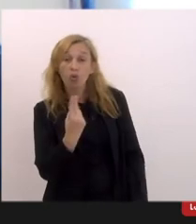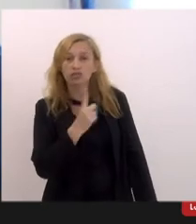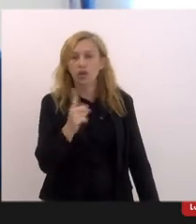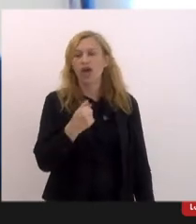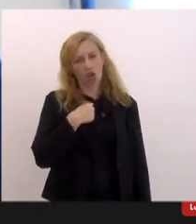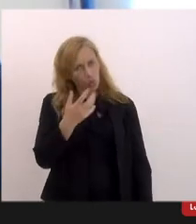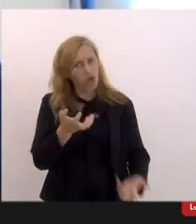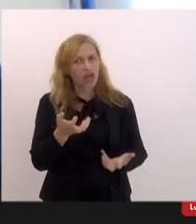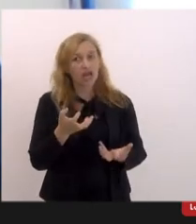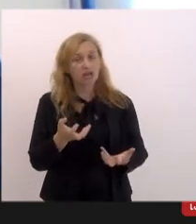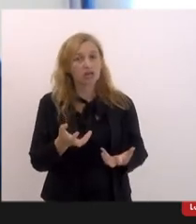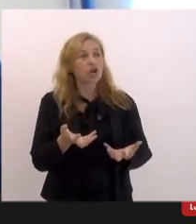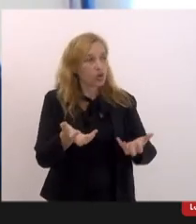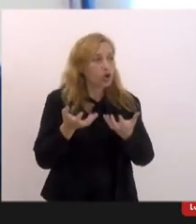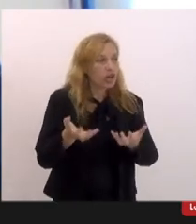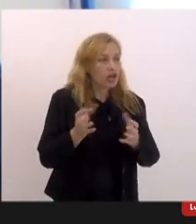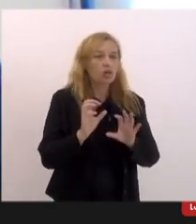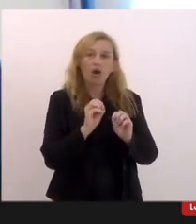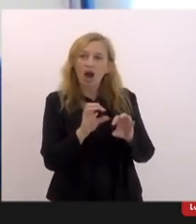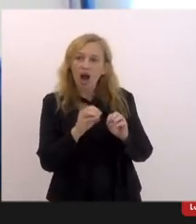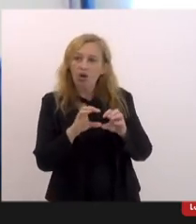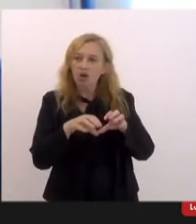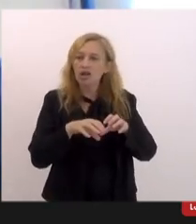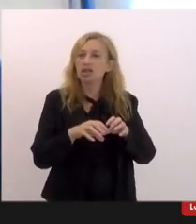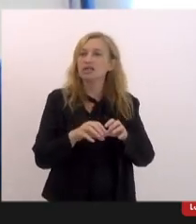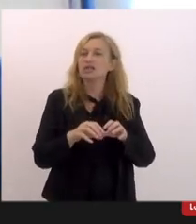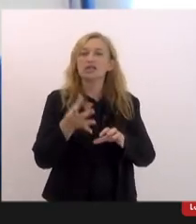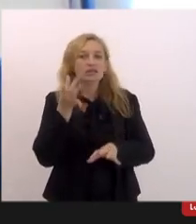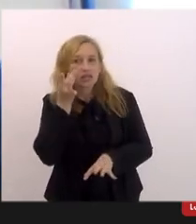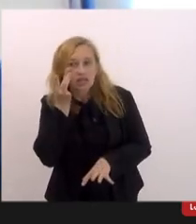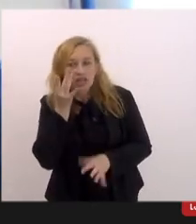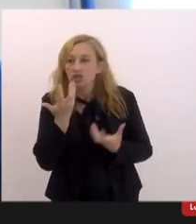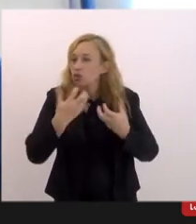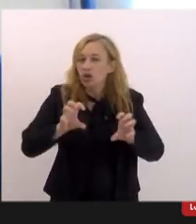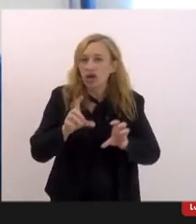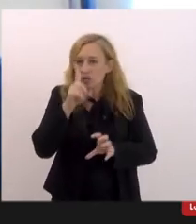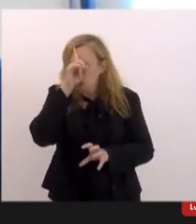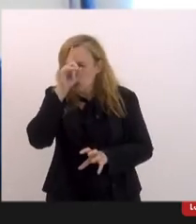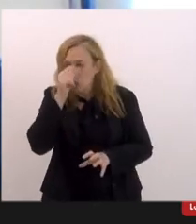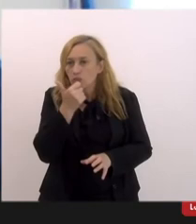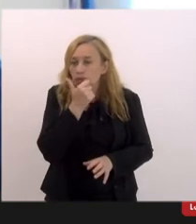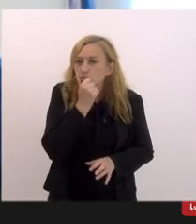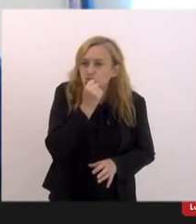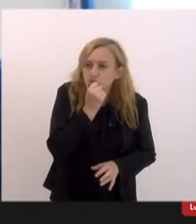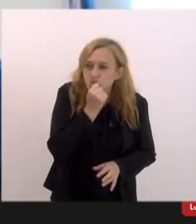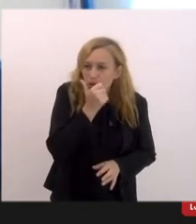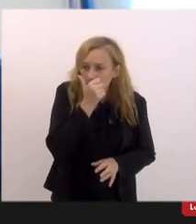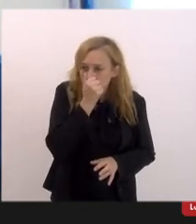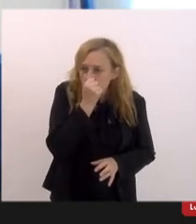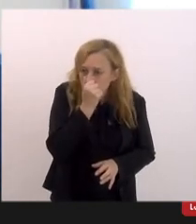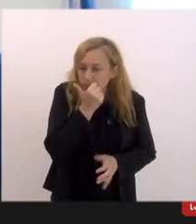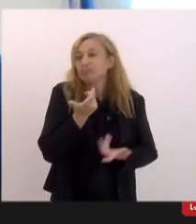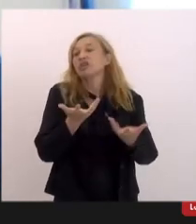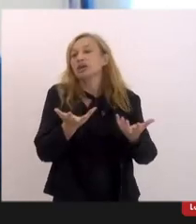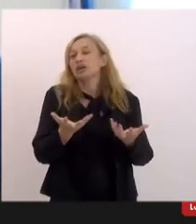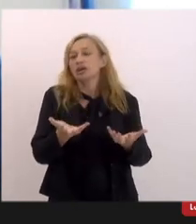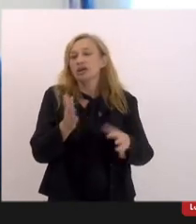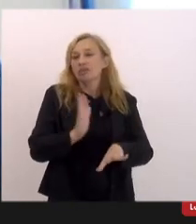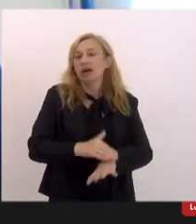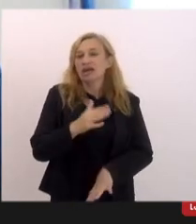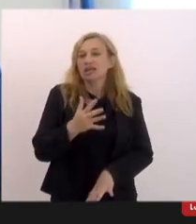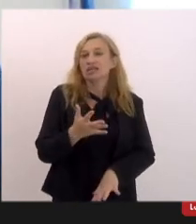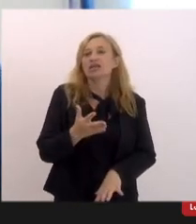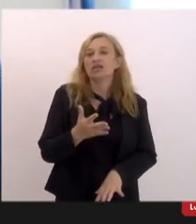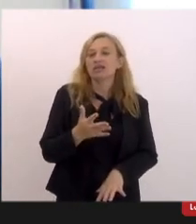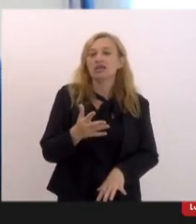não quero mais aulas interrompidas. Eu não quero mais hospitais lotados. Para isso, eu quero mais vacina. Evidentemente, as